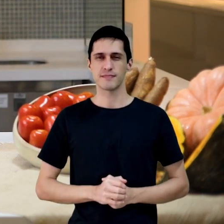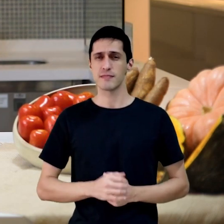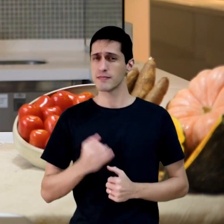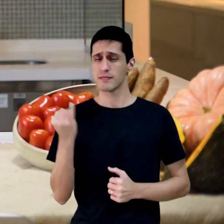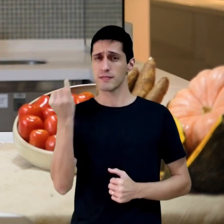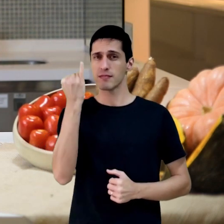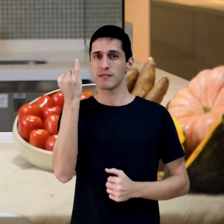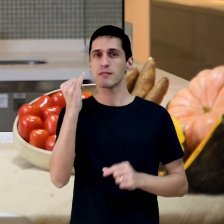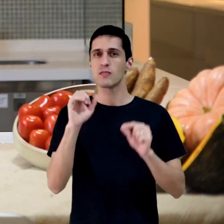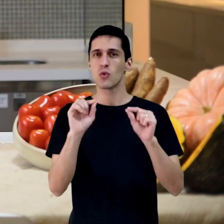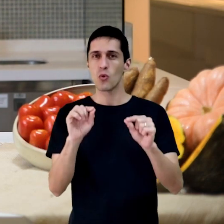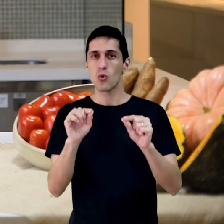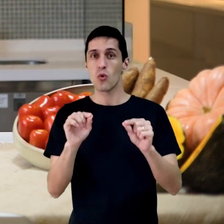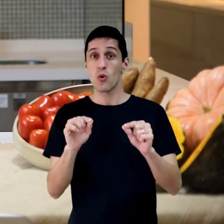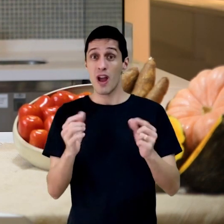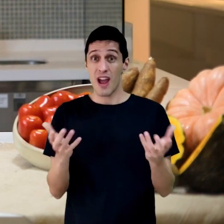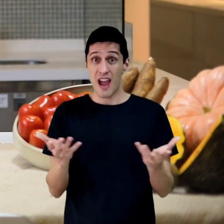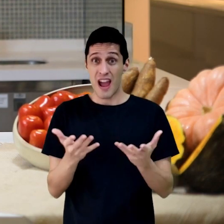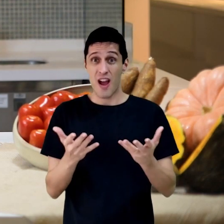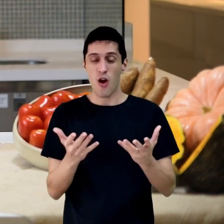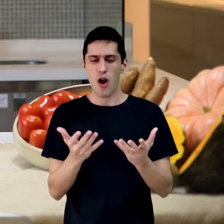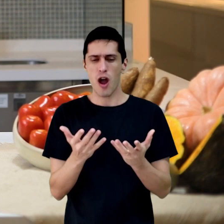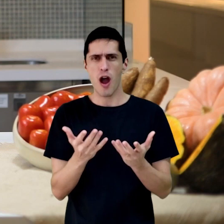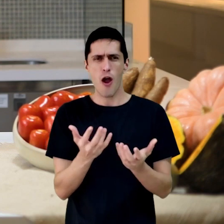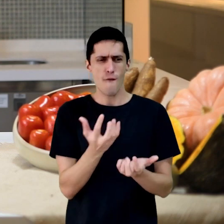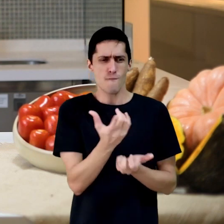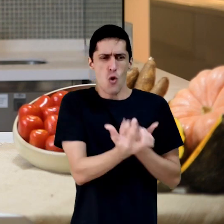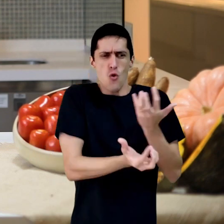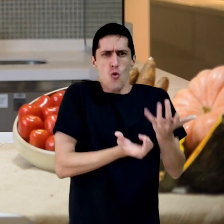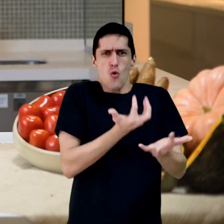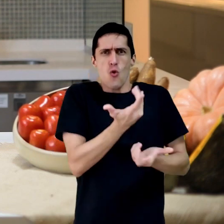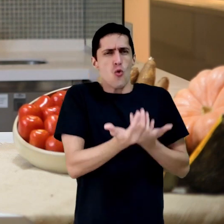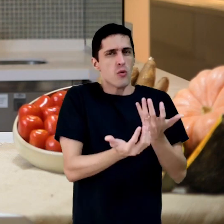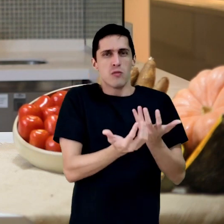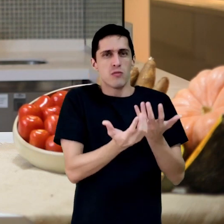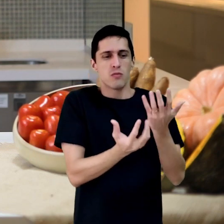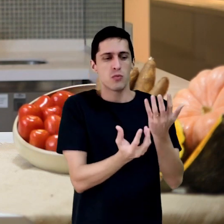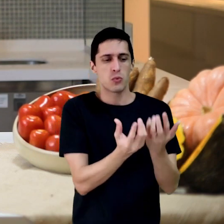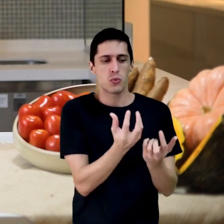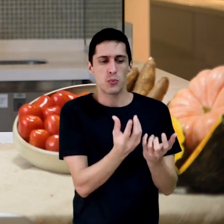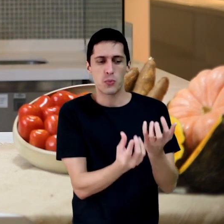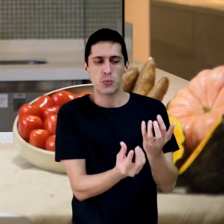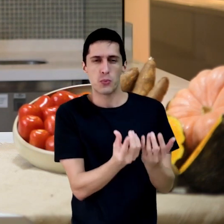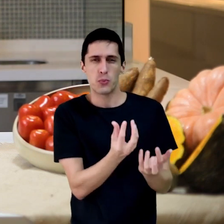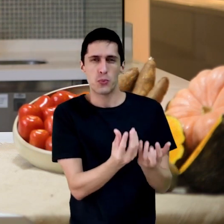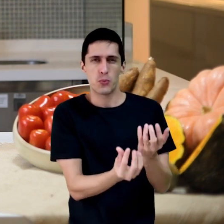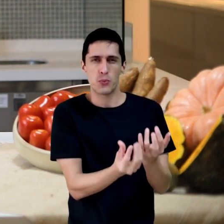Importante aqui nessa hora que o fogo também não esteja muito alto, baixar um pouco aqui, ó.